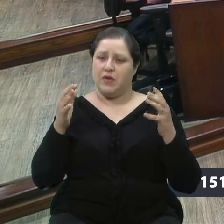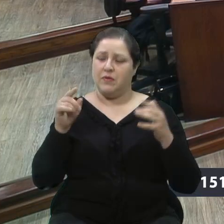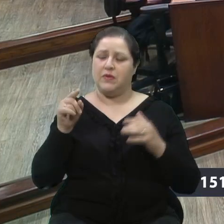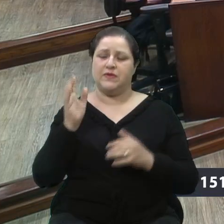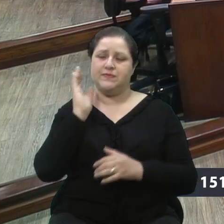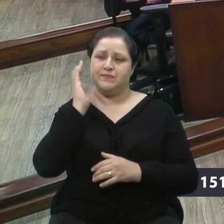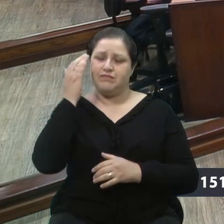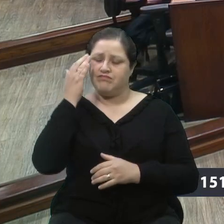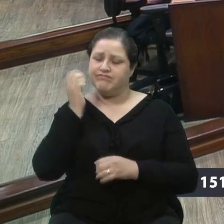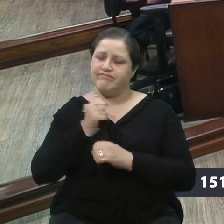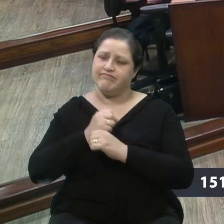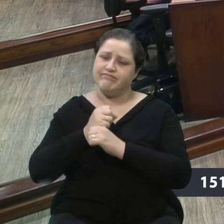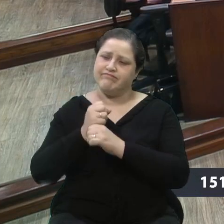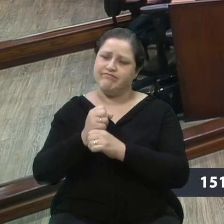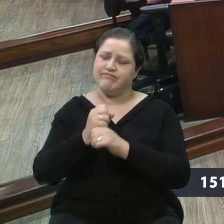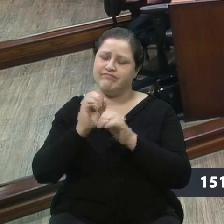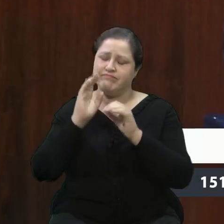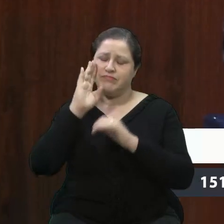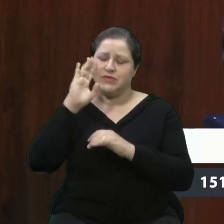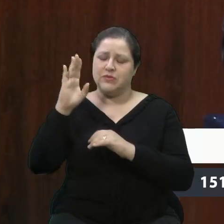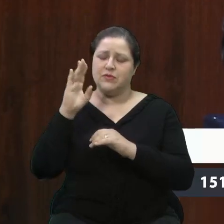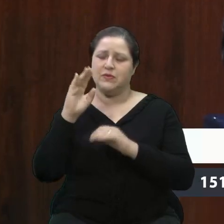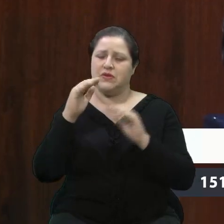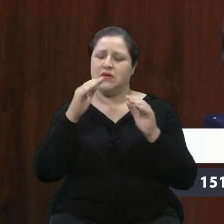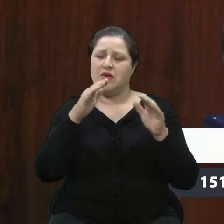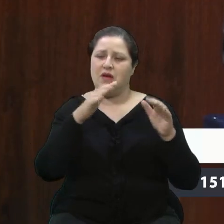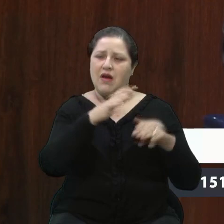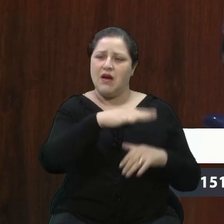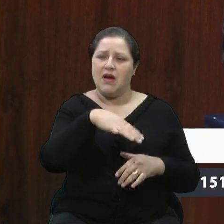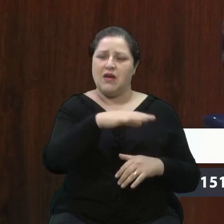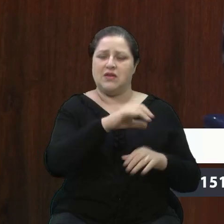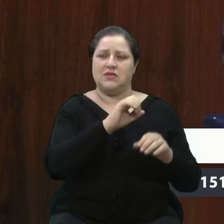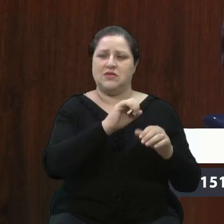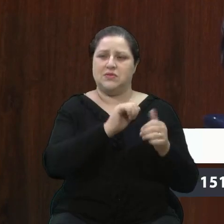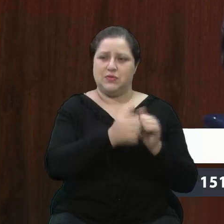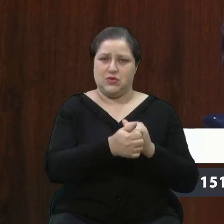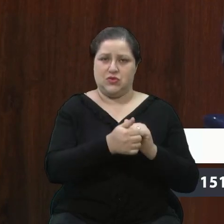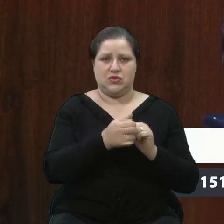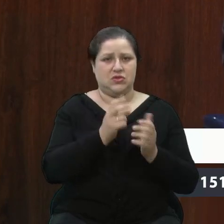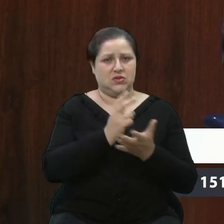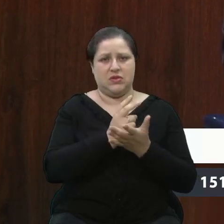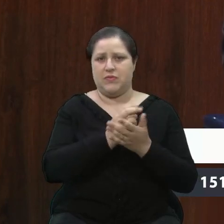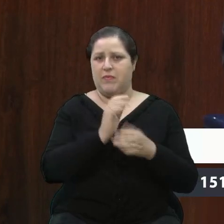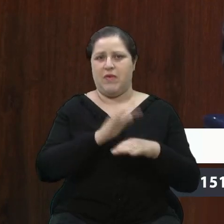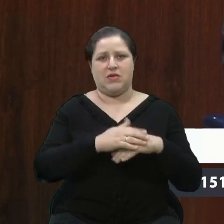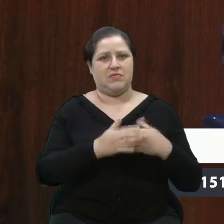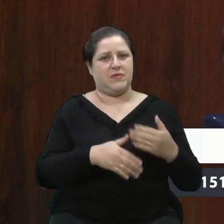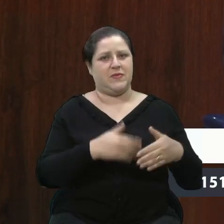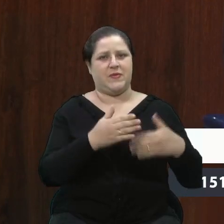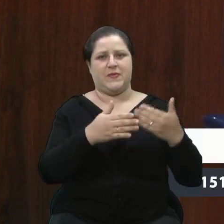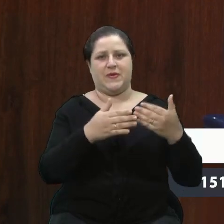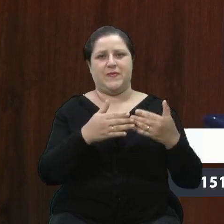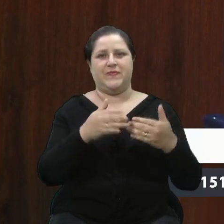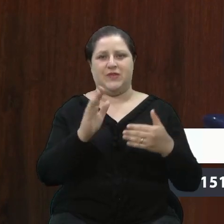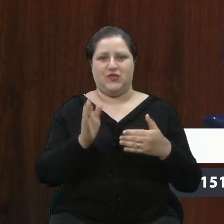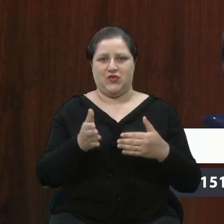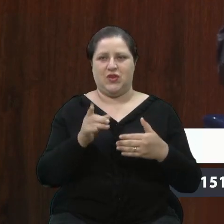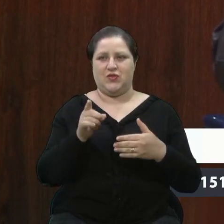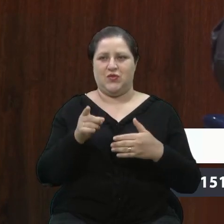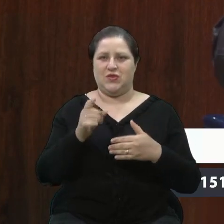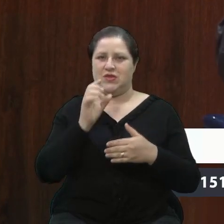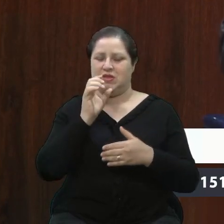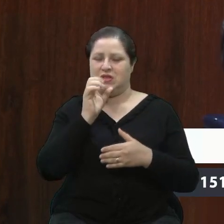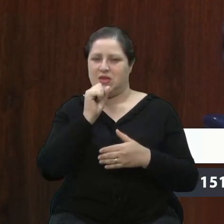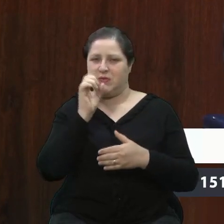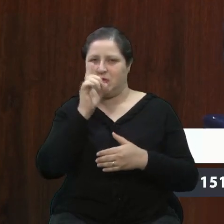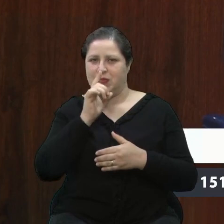do esporte. Mas cada vez avançando mais, né? Que nem nesse final de semana que o senhor vai